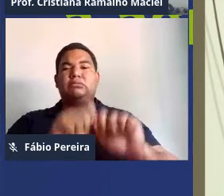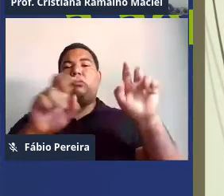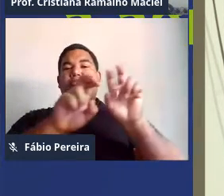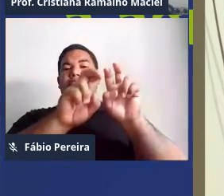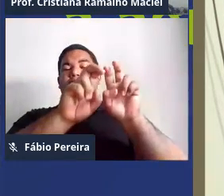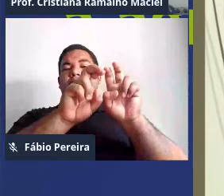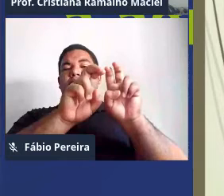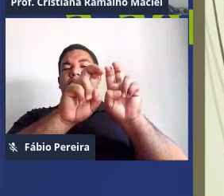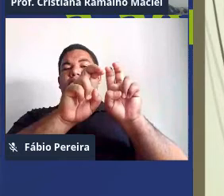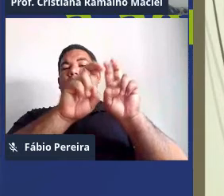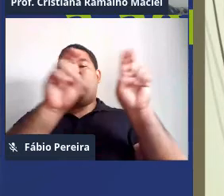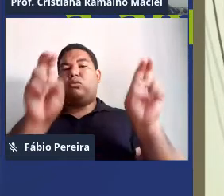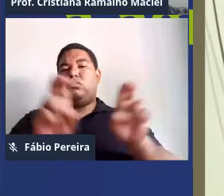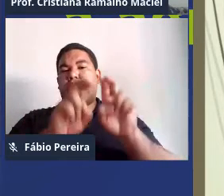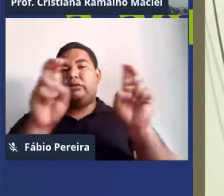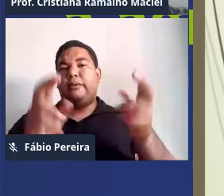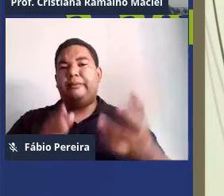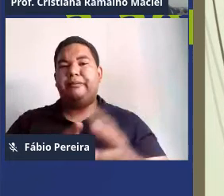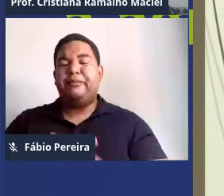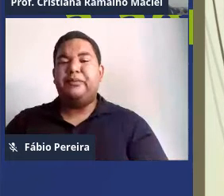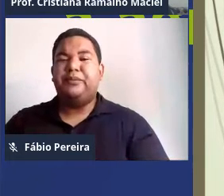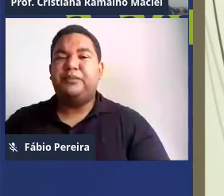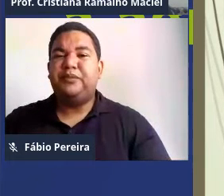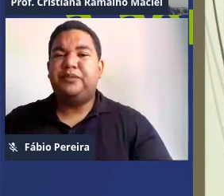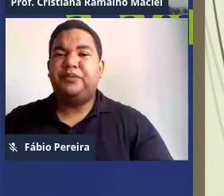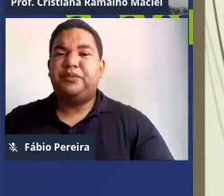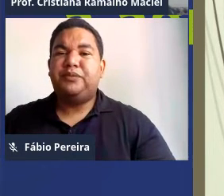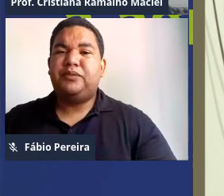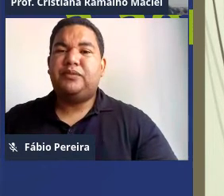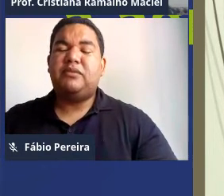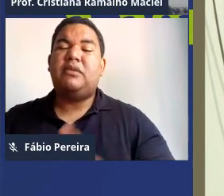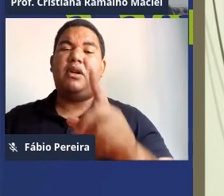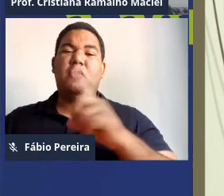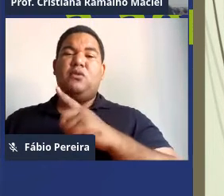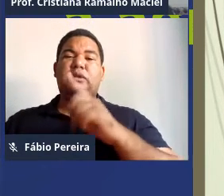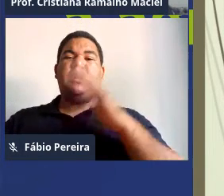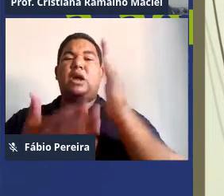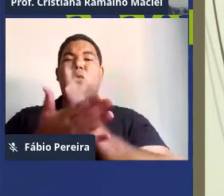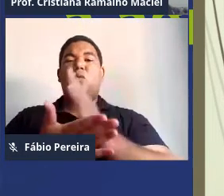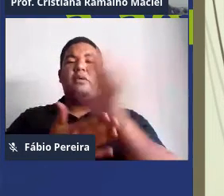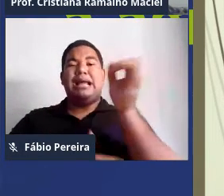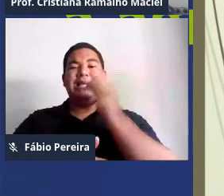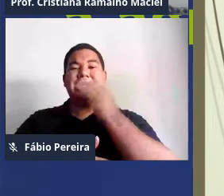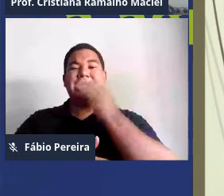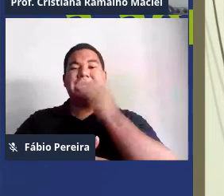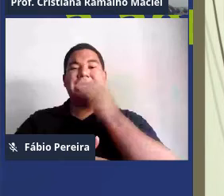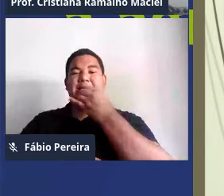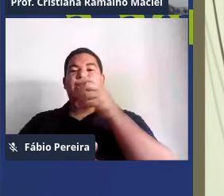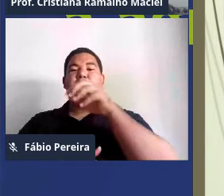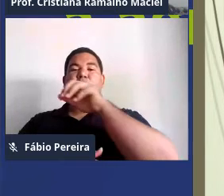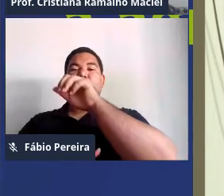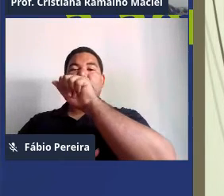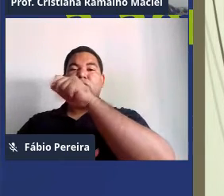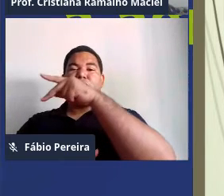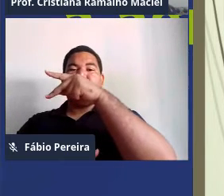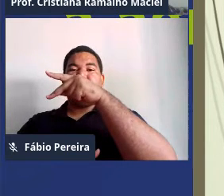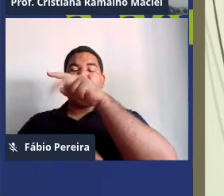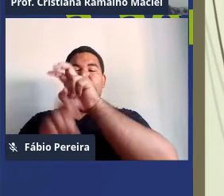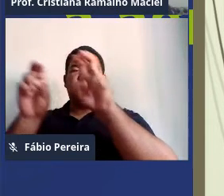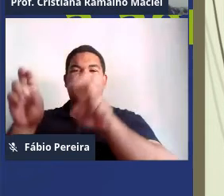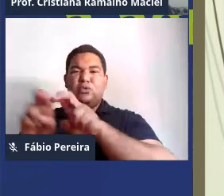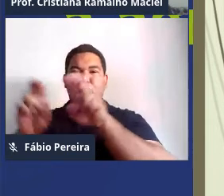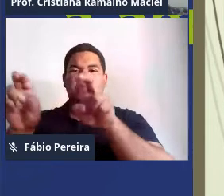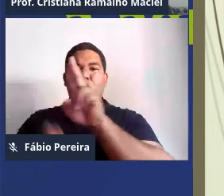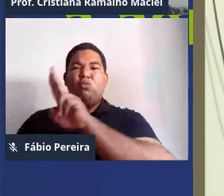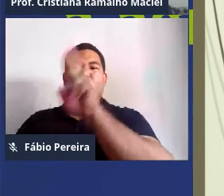descobrir, montar isso. Então, eu vou ter programas robustos, como alguns exemplos aqui, o Trinity, para montar, BioEdit, para